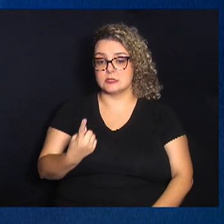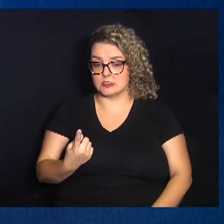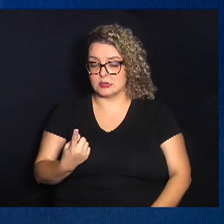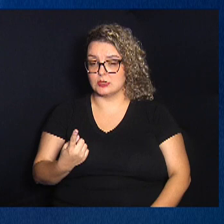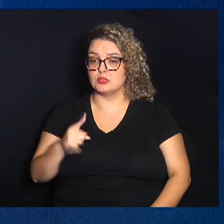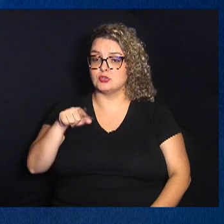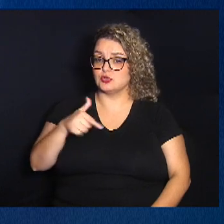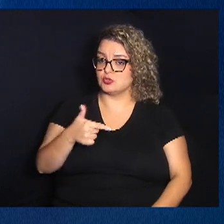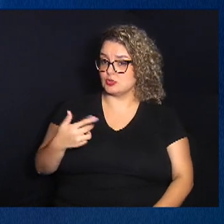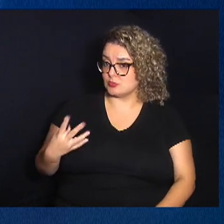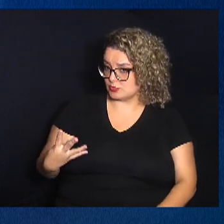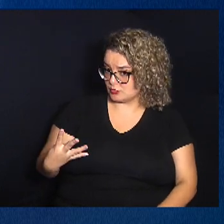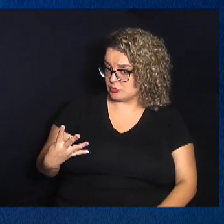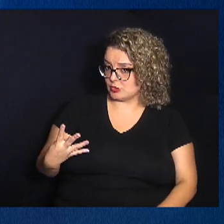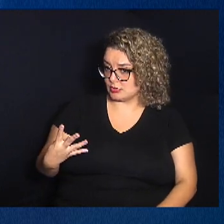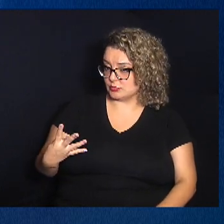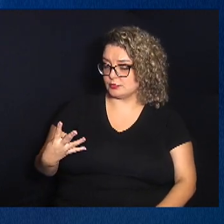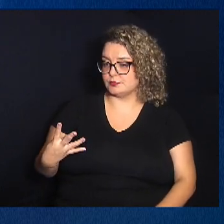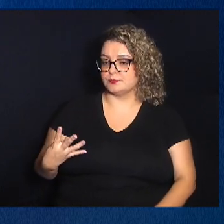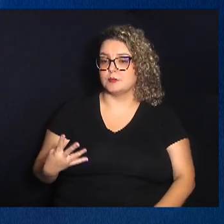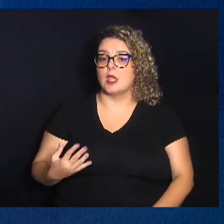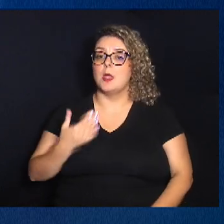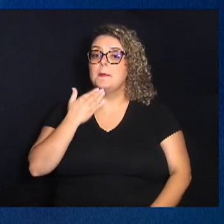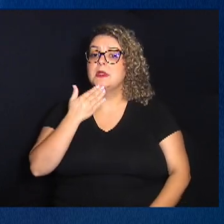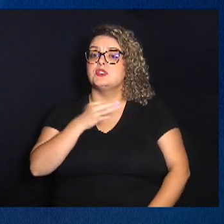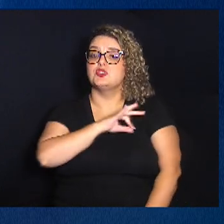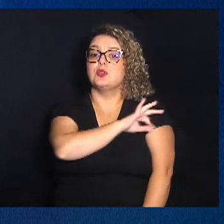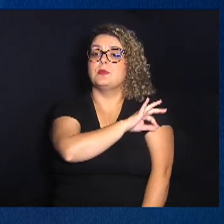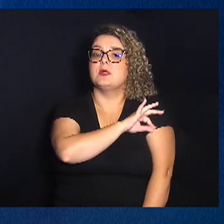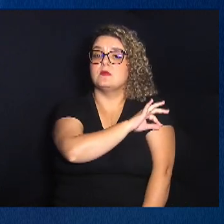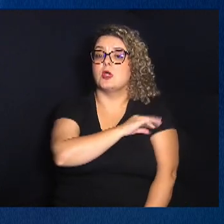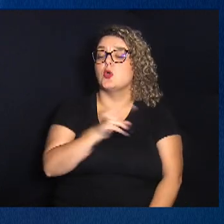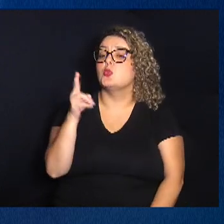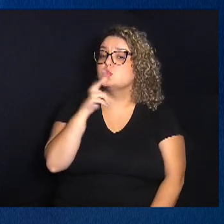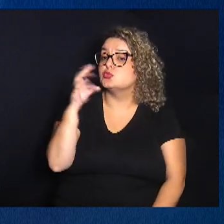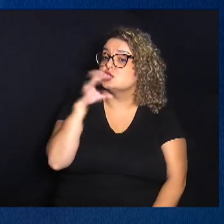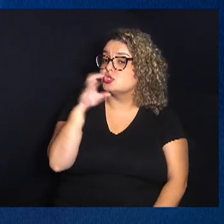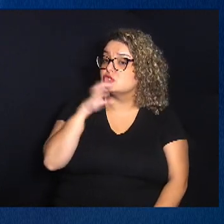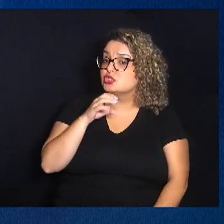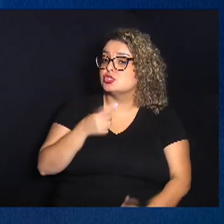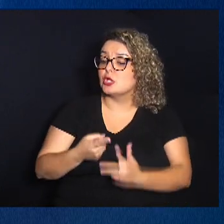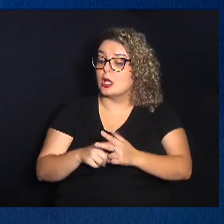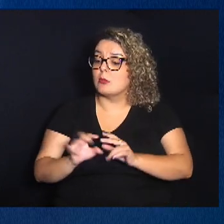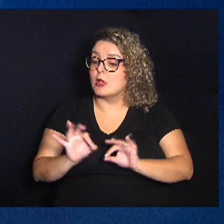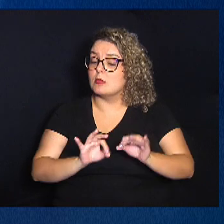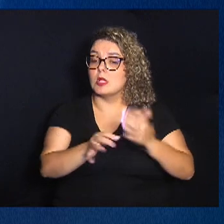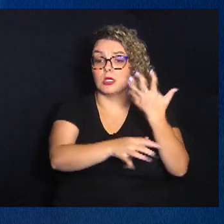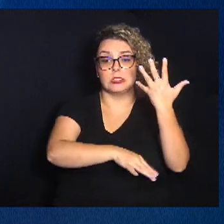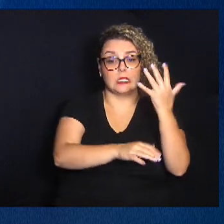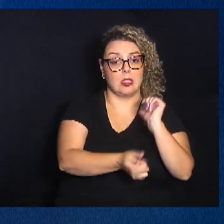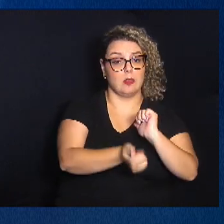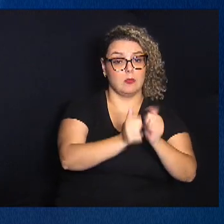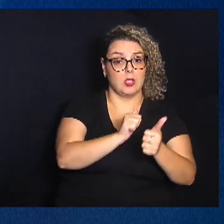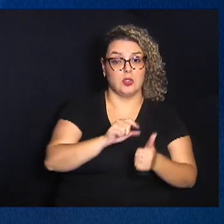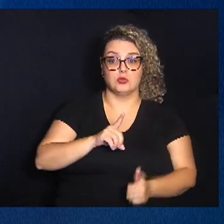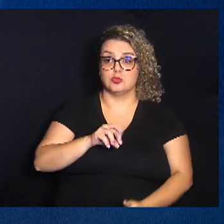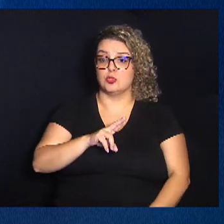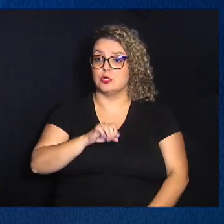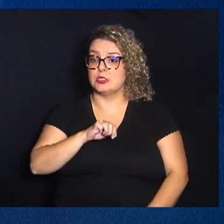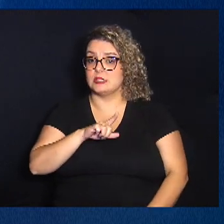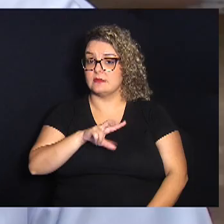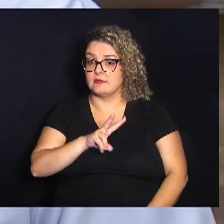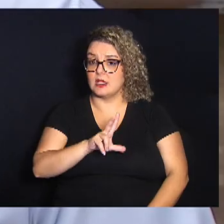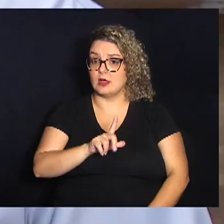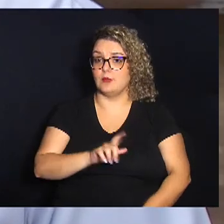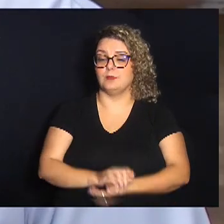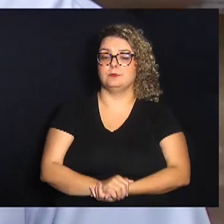de 2024, solicitando à Prefeitura urgência na manutenção da Praça de Esportes Dorival Daniel